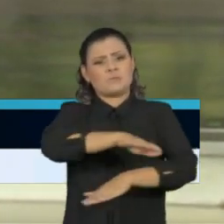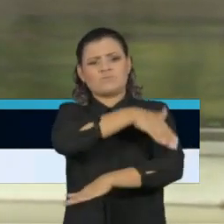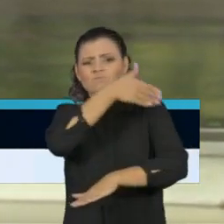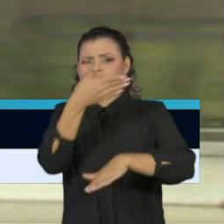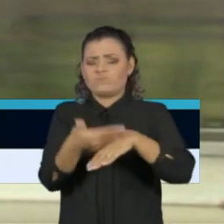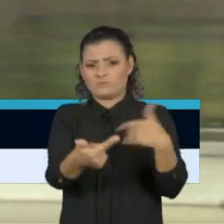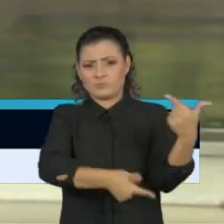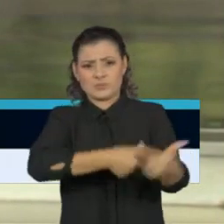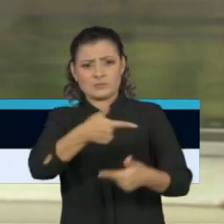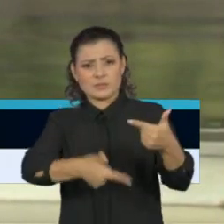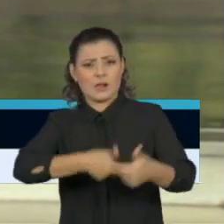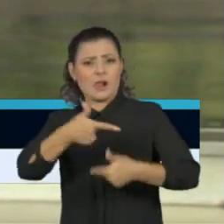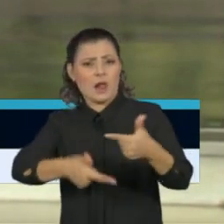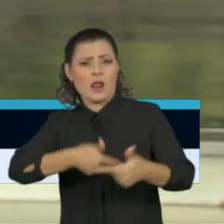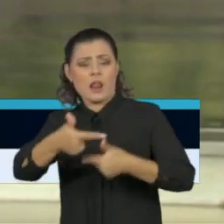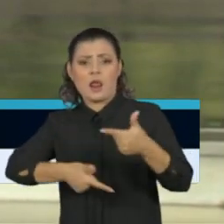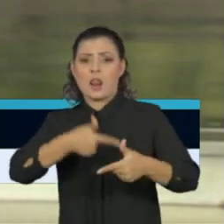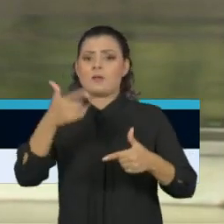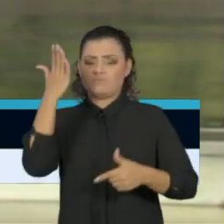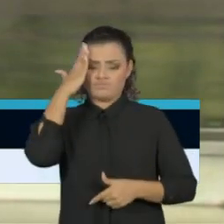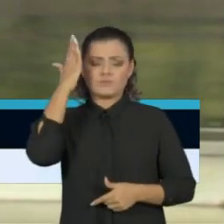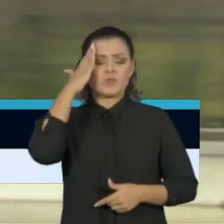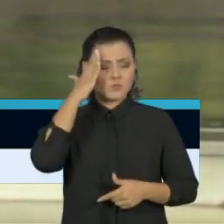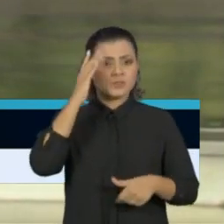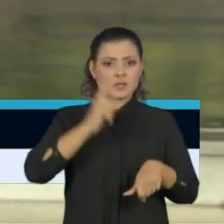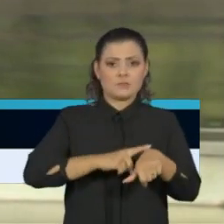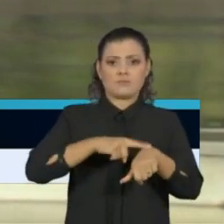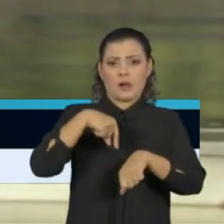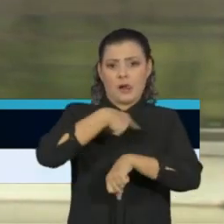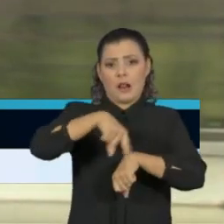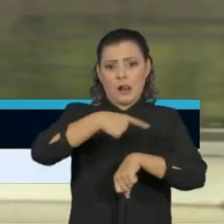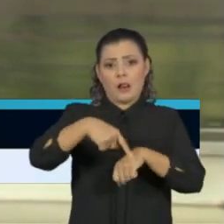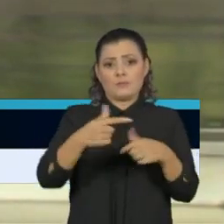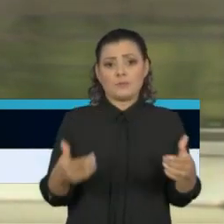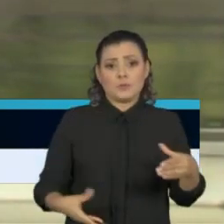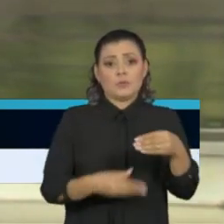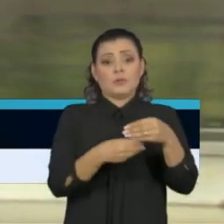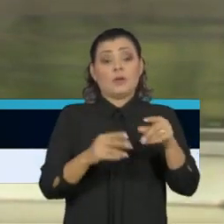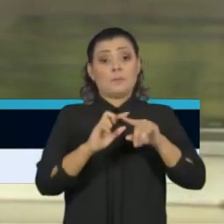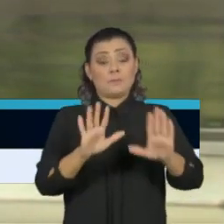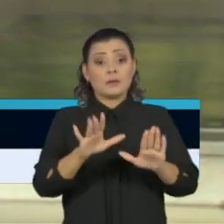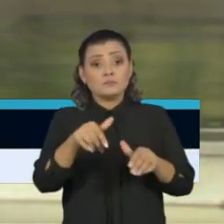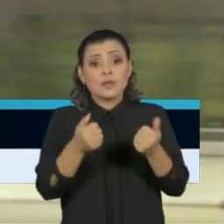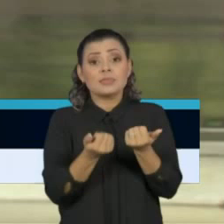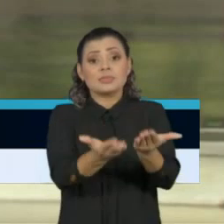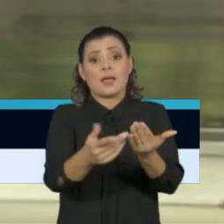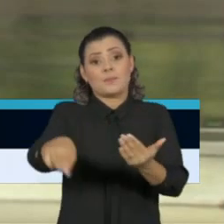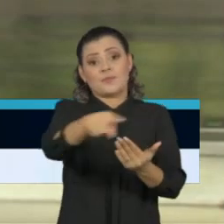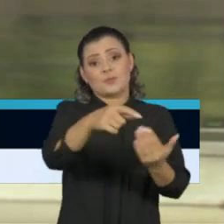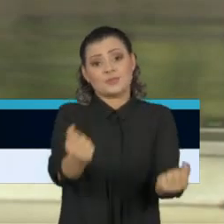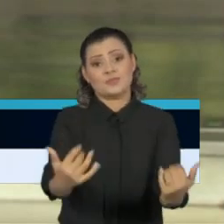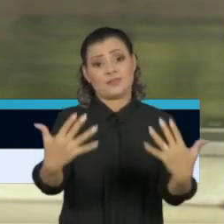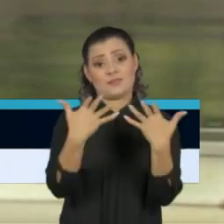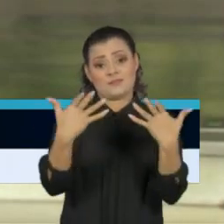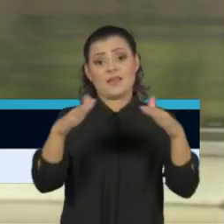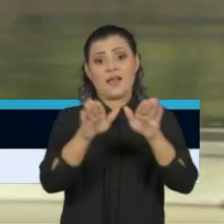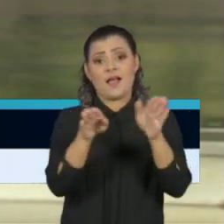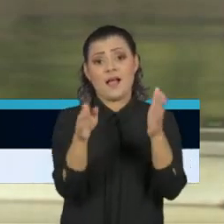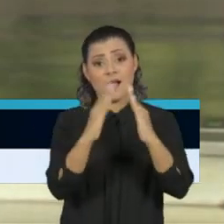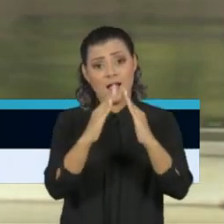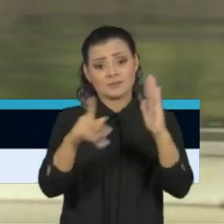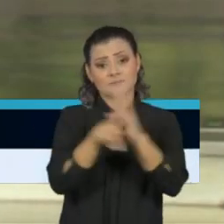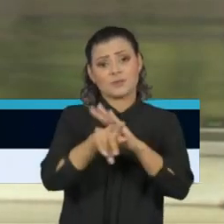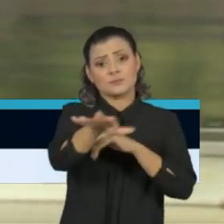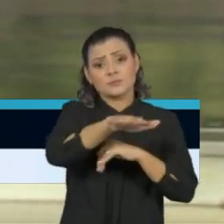que muitos até cumprindo horários adicionais, para poder oferecer para você na sua casa informações corretas e precisas. E mais uma